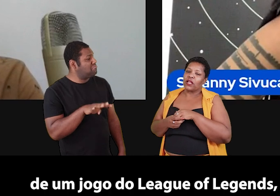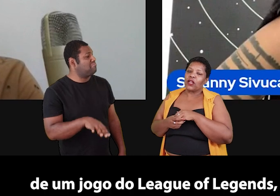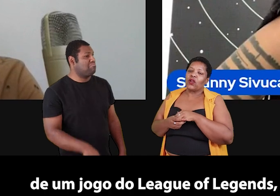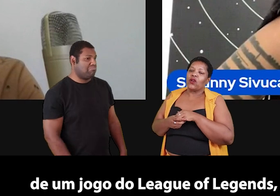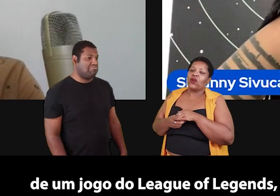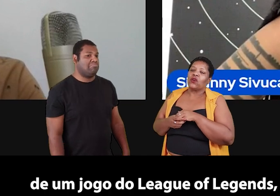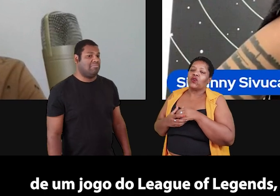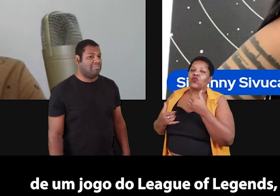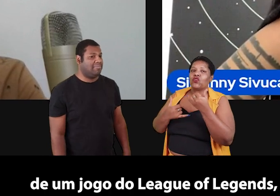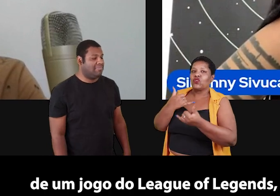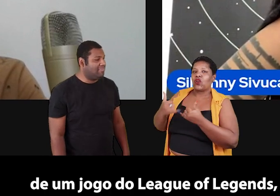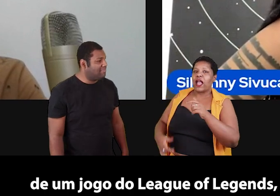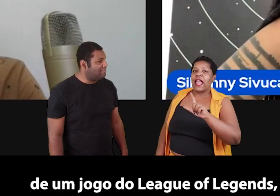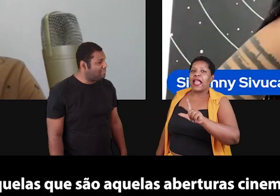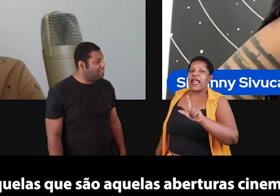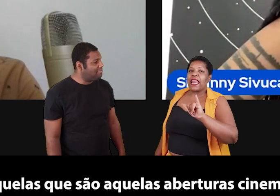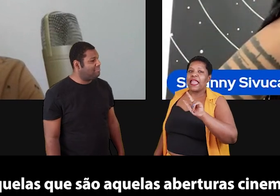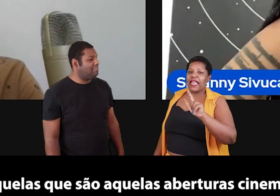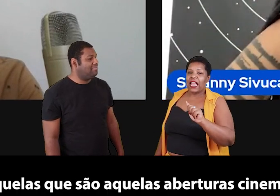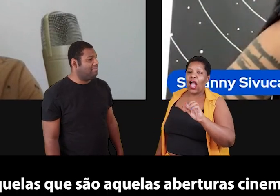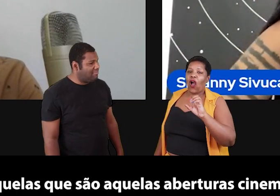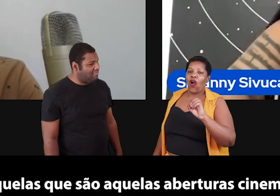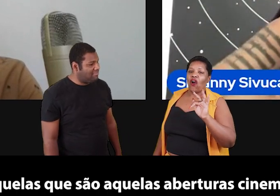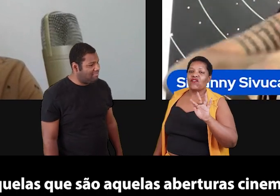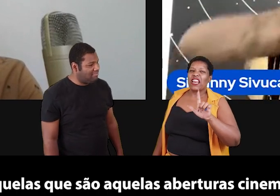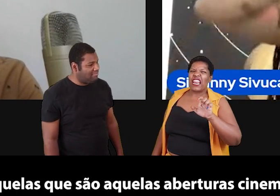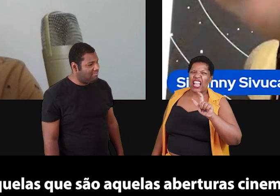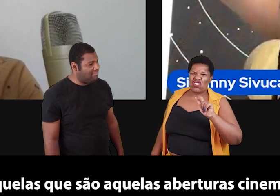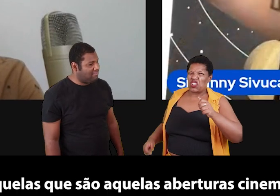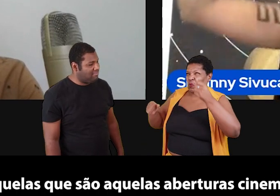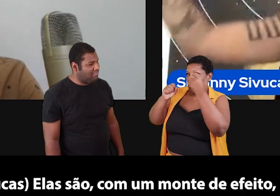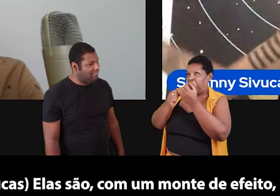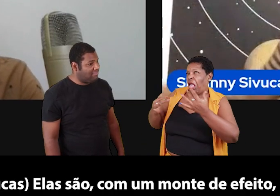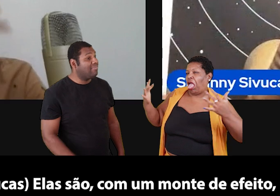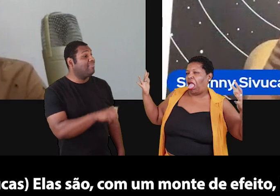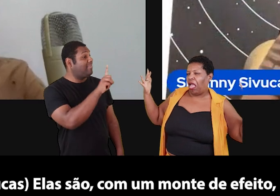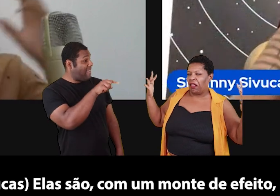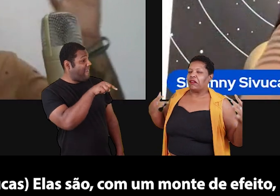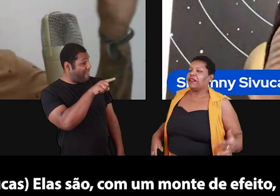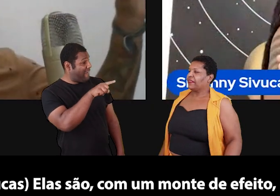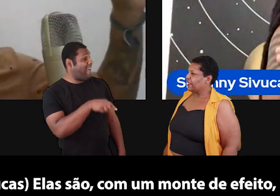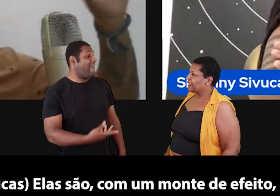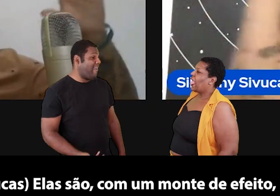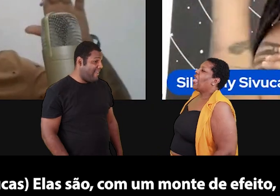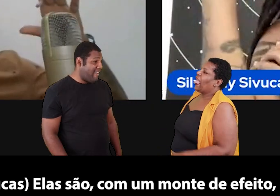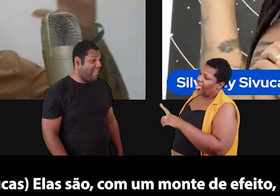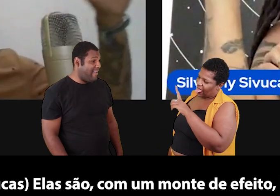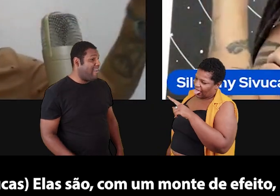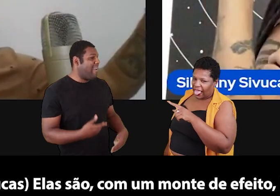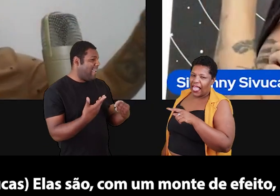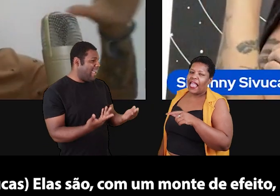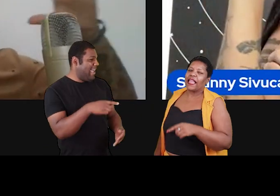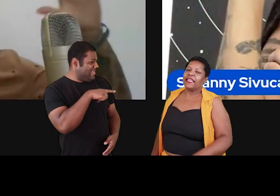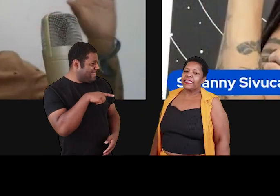de um jogo do League of Legends, que são aquelas aberturas cinematográficas, Com né? um monte de